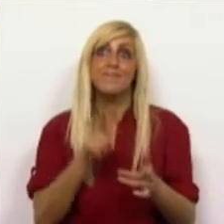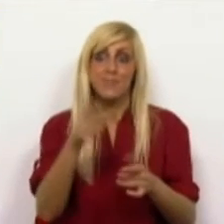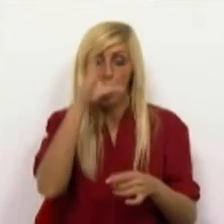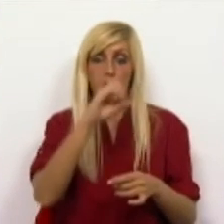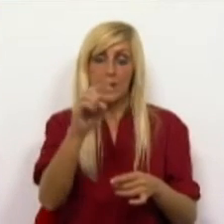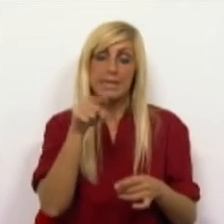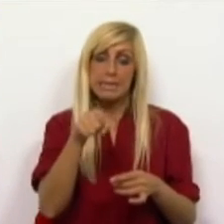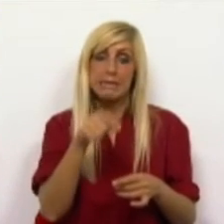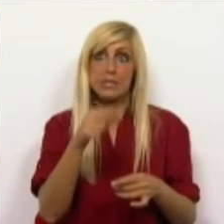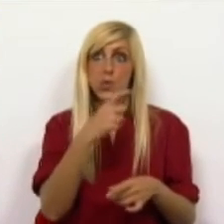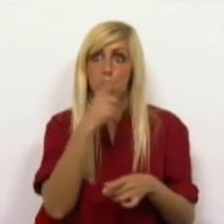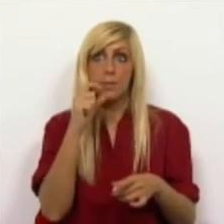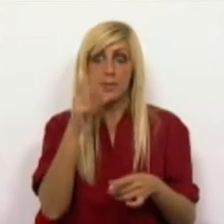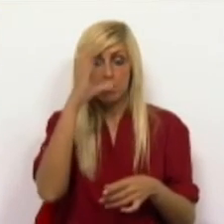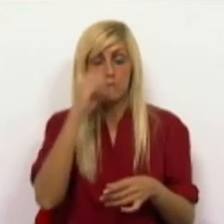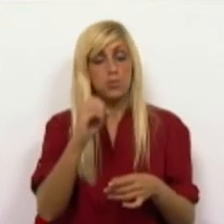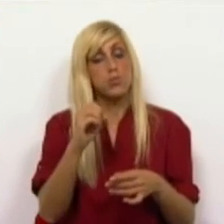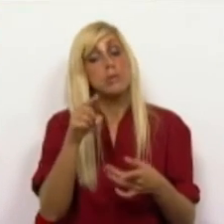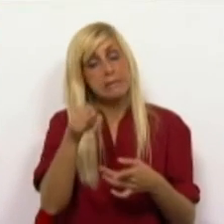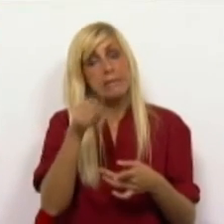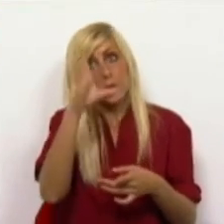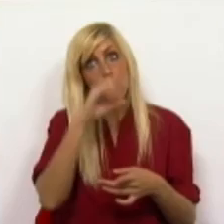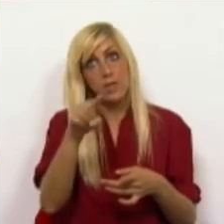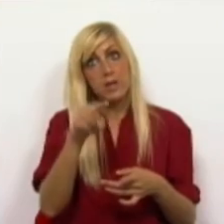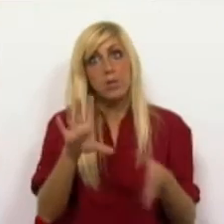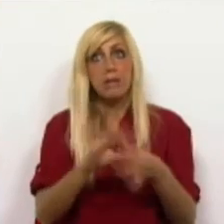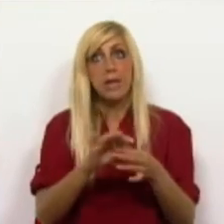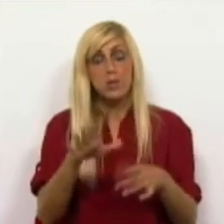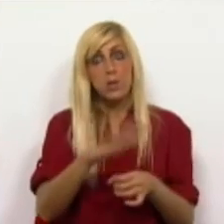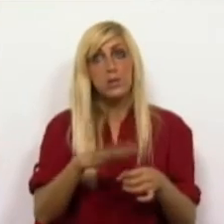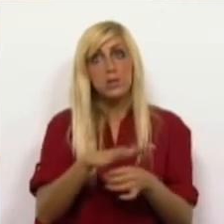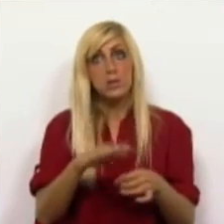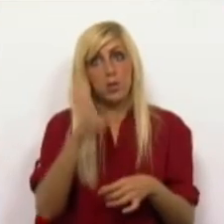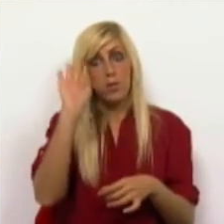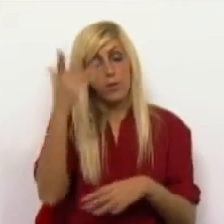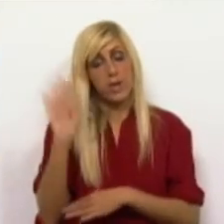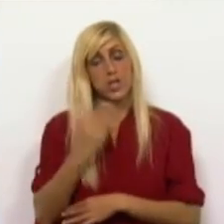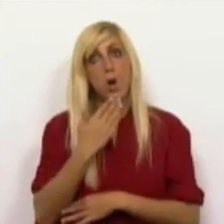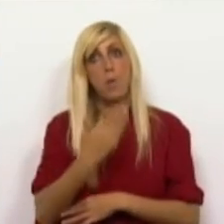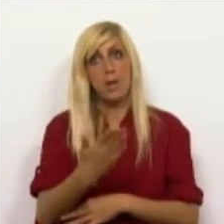este o compromisso real do Governo relativamente à situação da floresta? Muito obrigado.